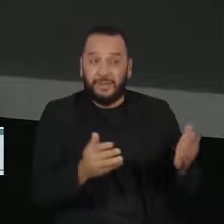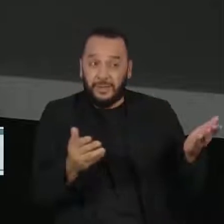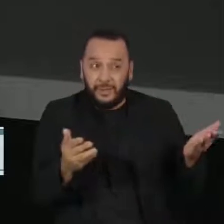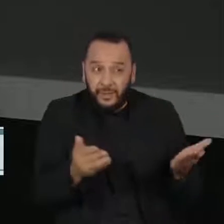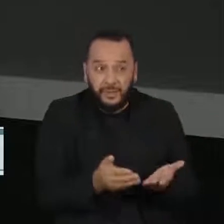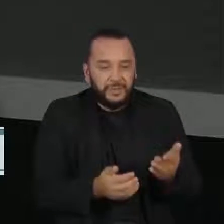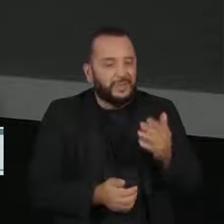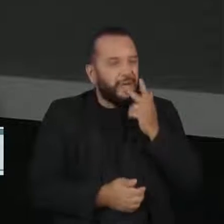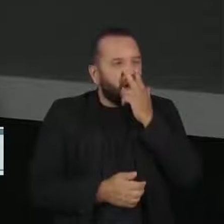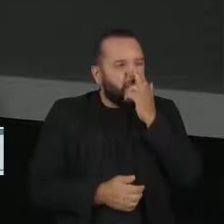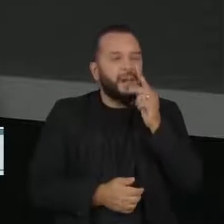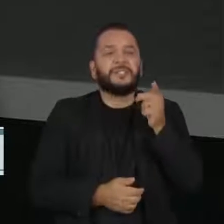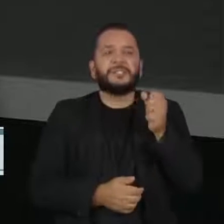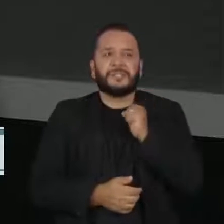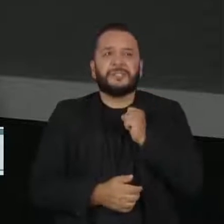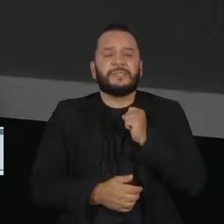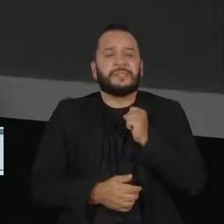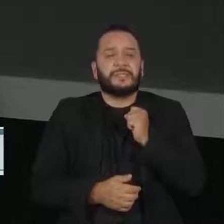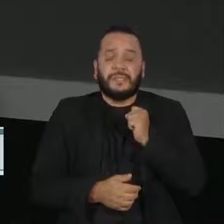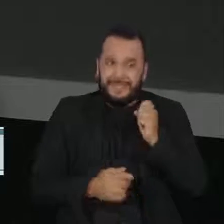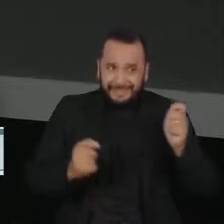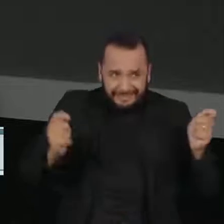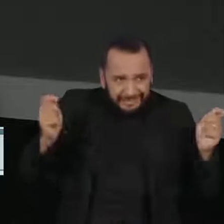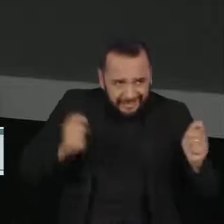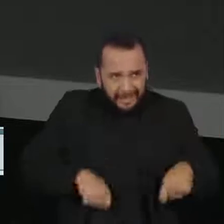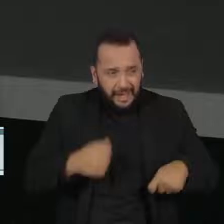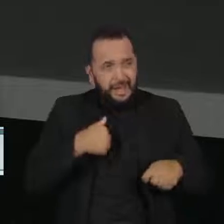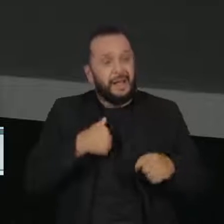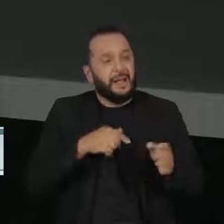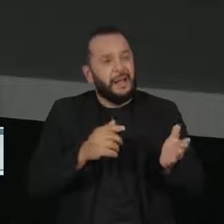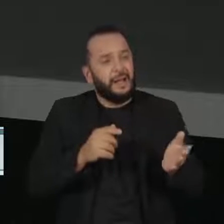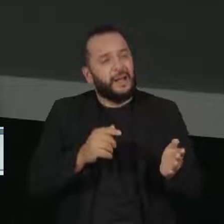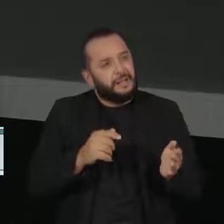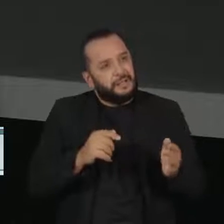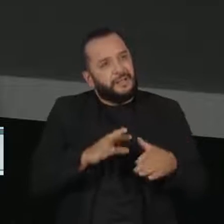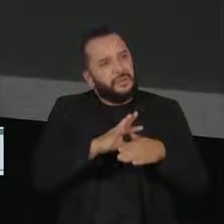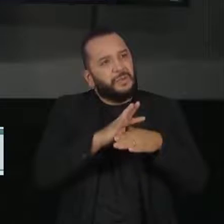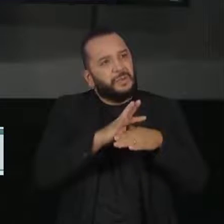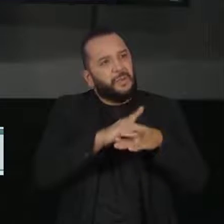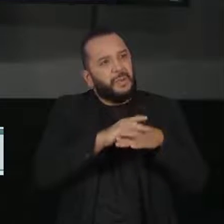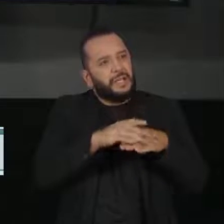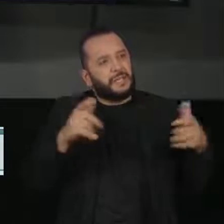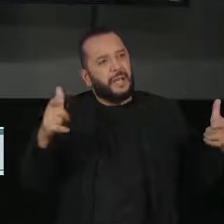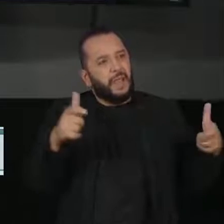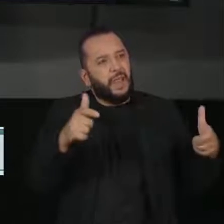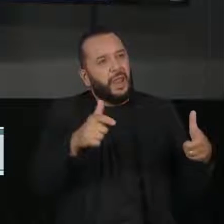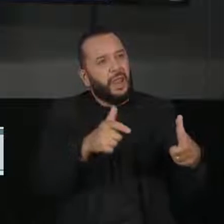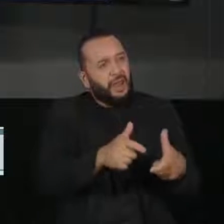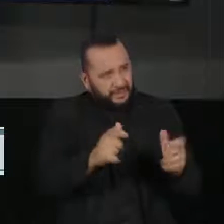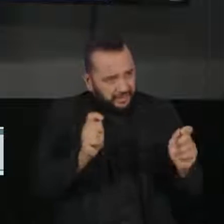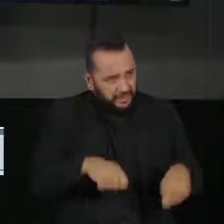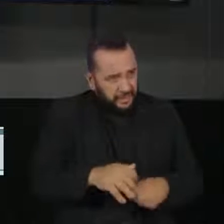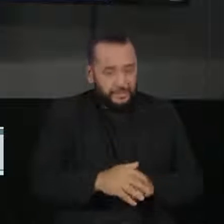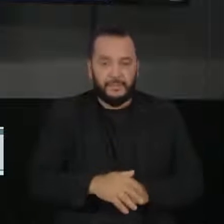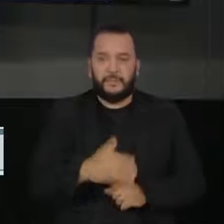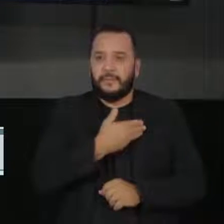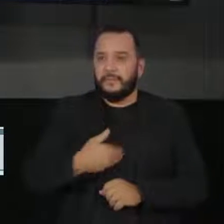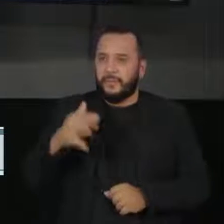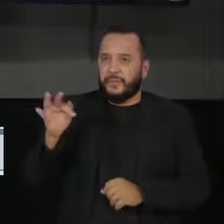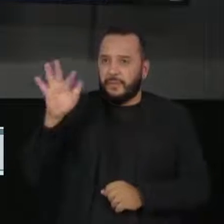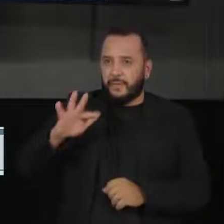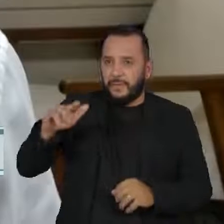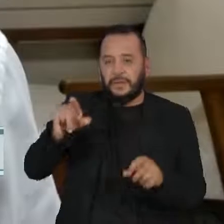hoje, qual é a probabilidade de se chegar a uma redução tão expressiva? O governo federal, na gestão da